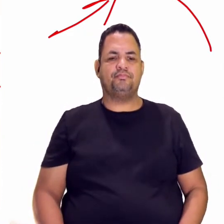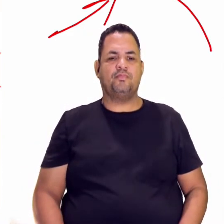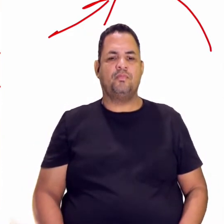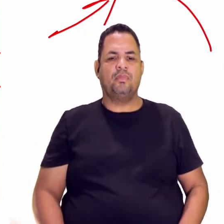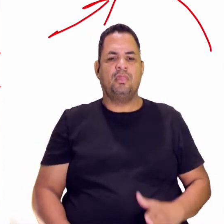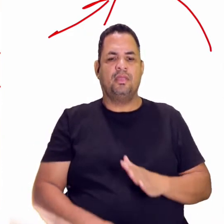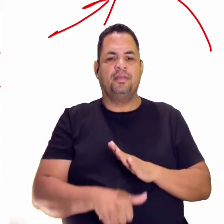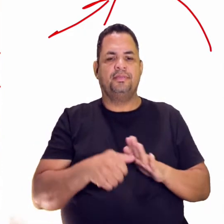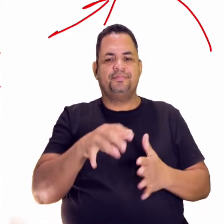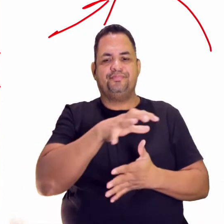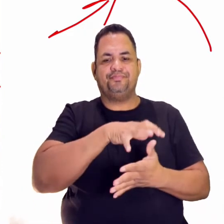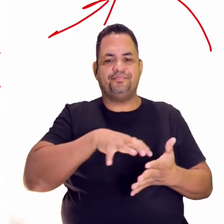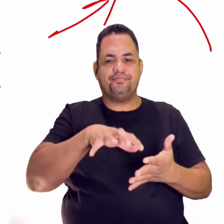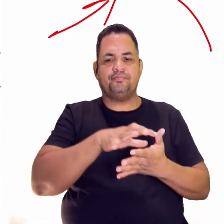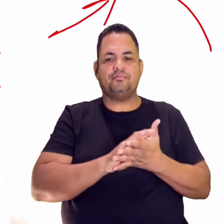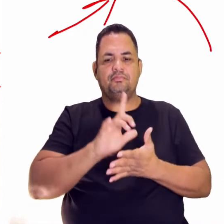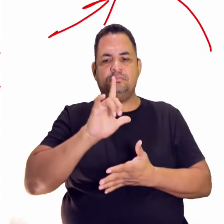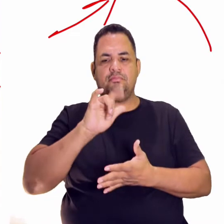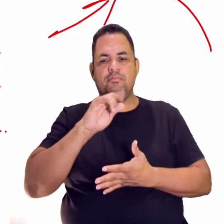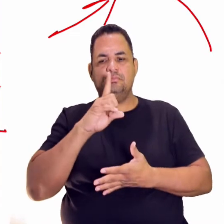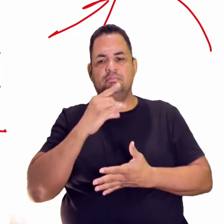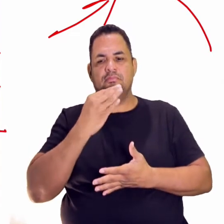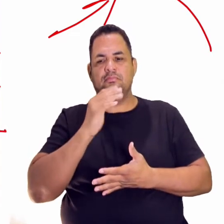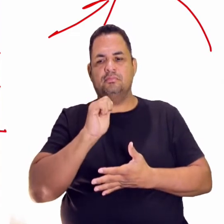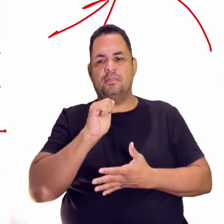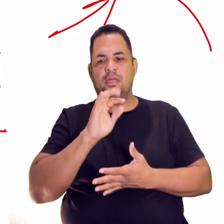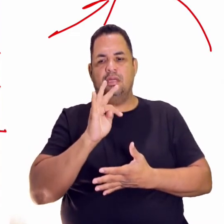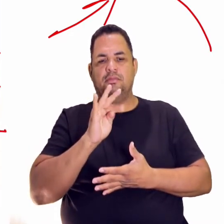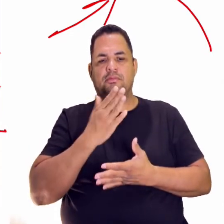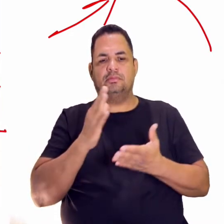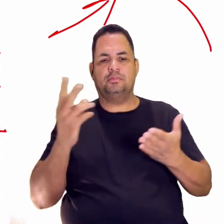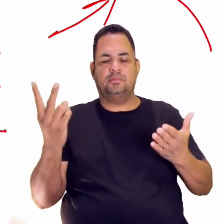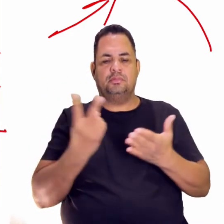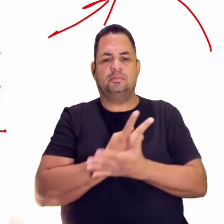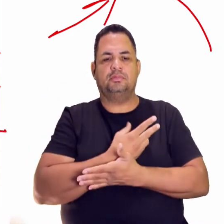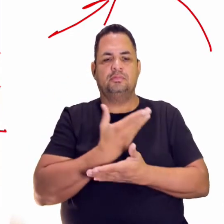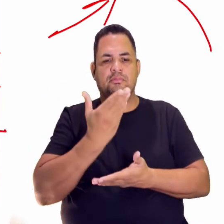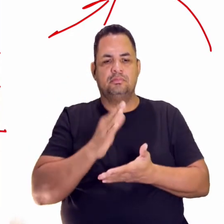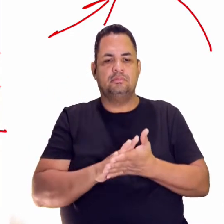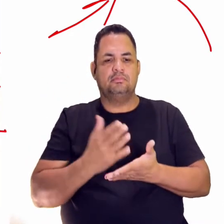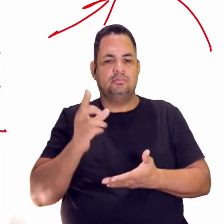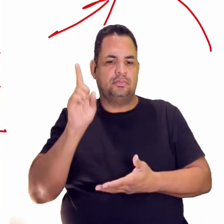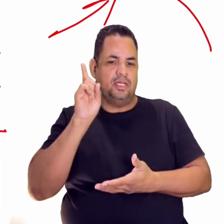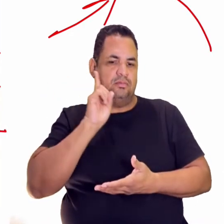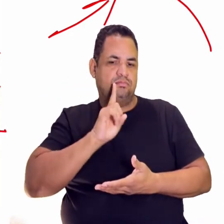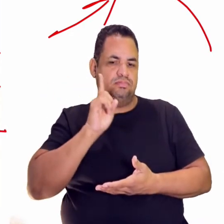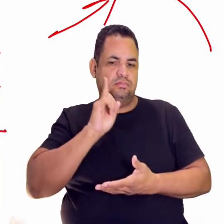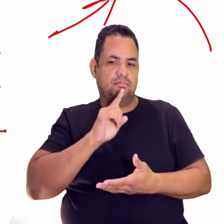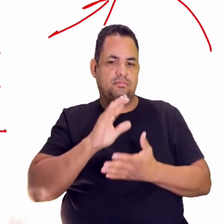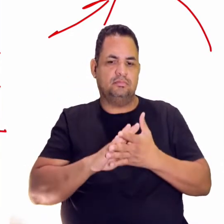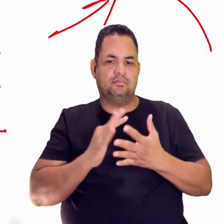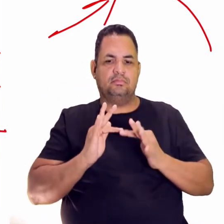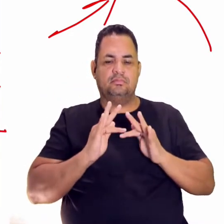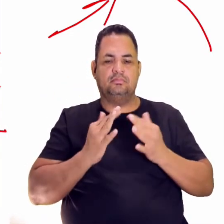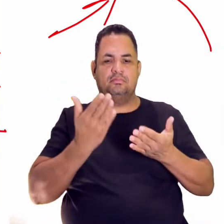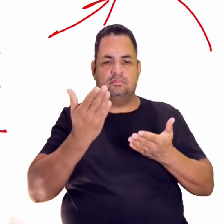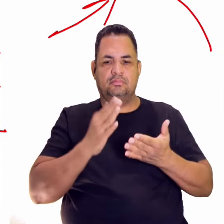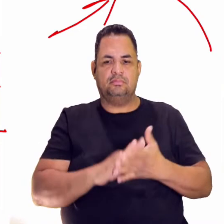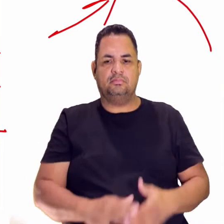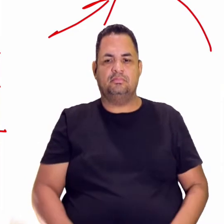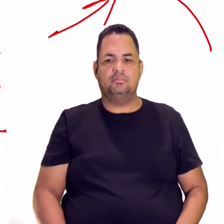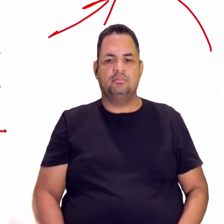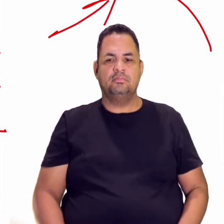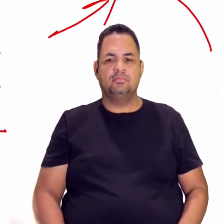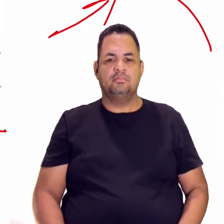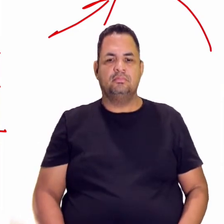As primeiras manifestações da land art ocorreram, claro, nos Estados Unidos. Land art,